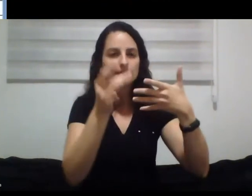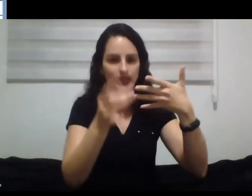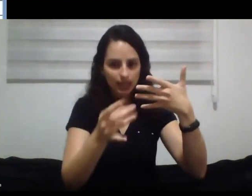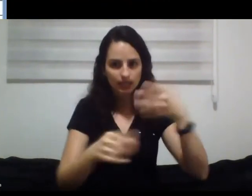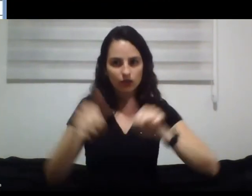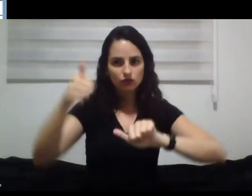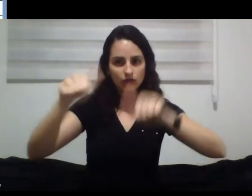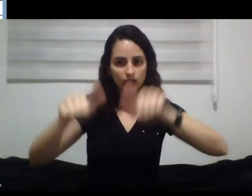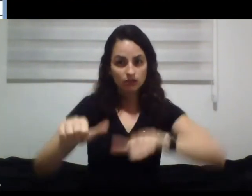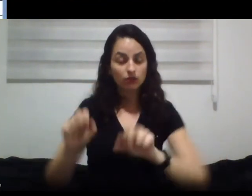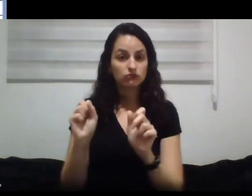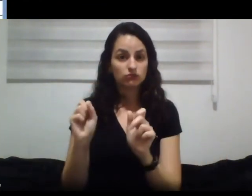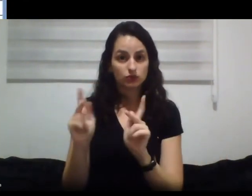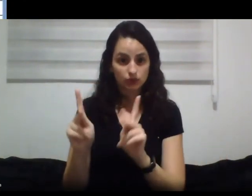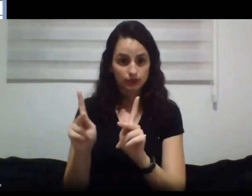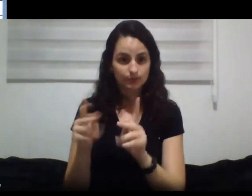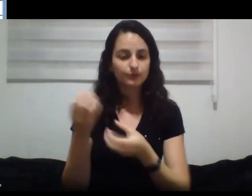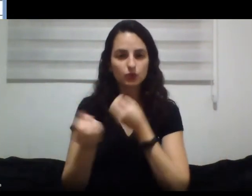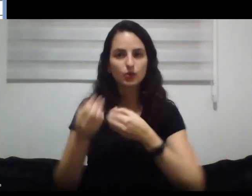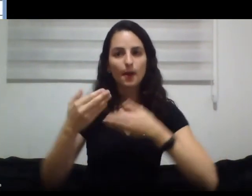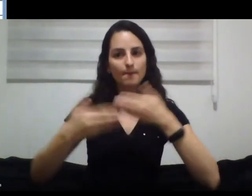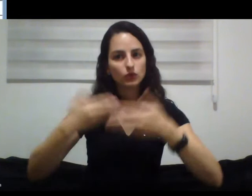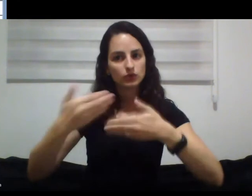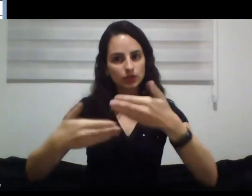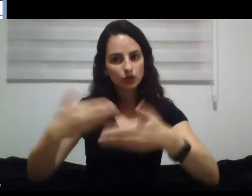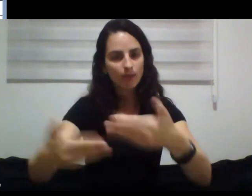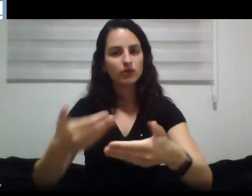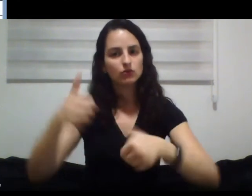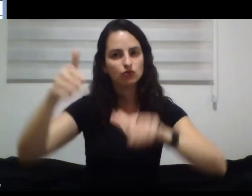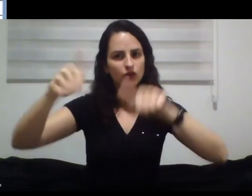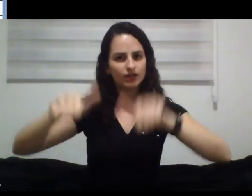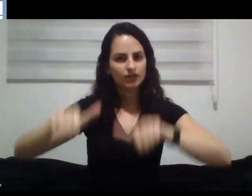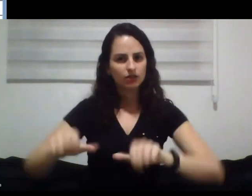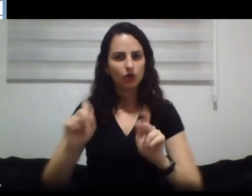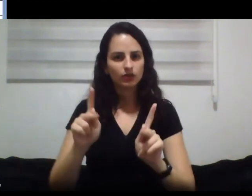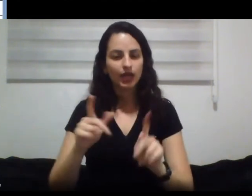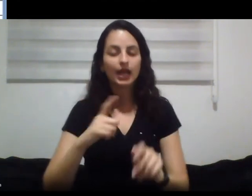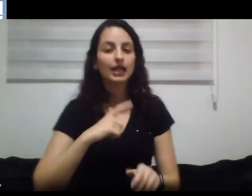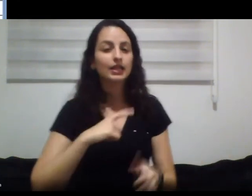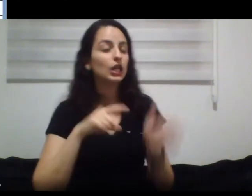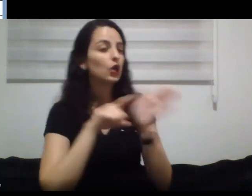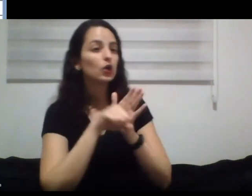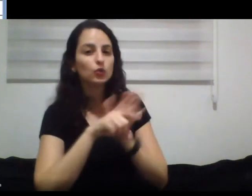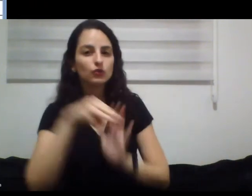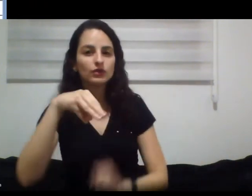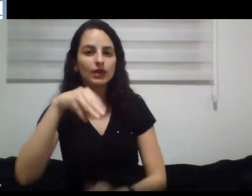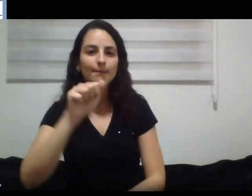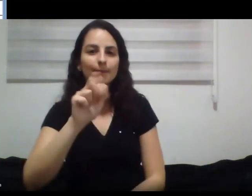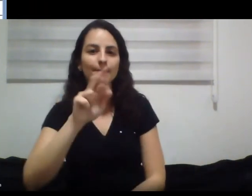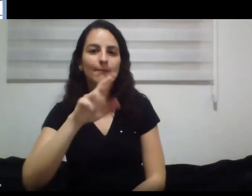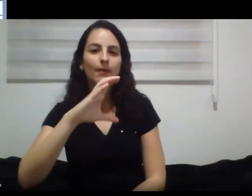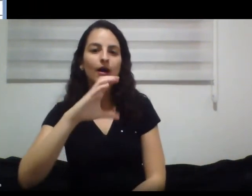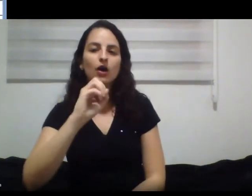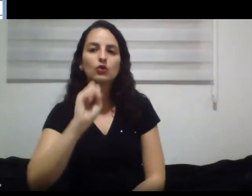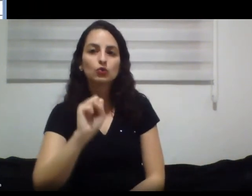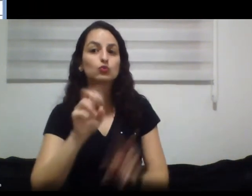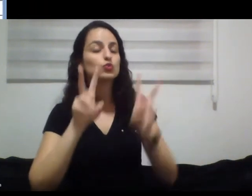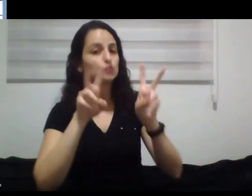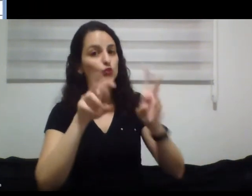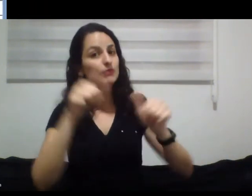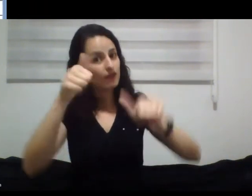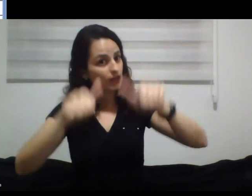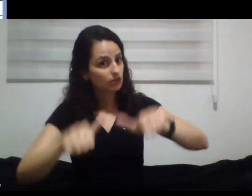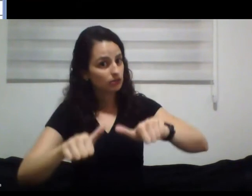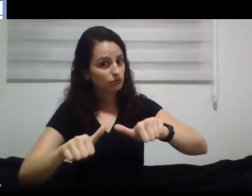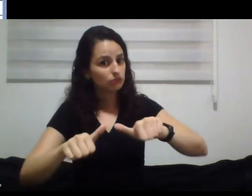conversa na sala de assessoria, tá? A gente vai estar por lá também. Talvez eu não tenha problema de a gente ficar estender 10 minutos também, se o pessoal achar que deve,